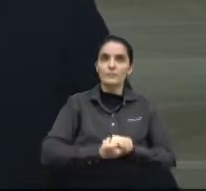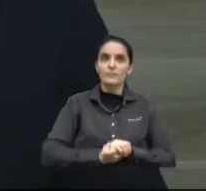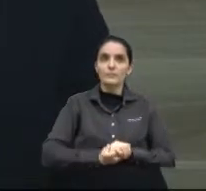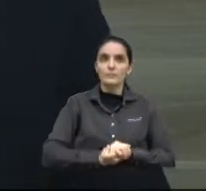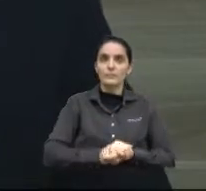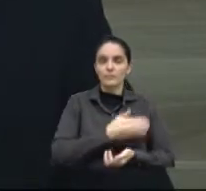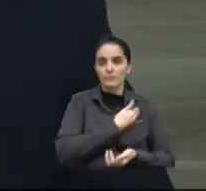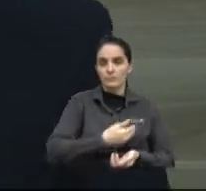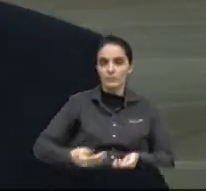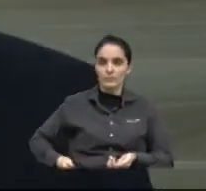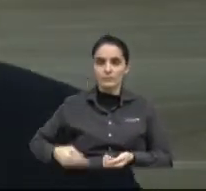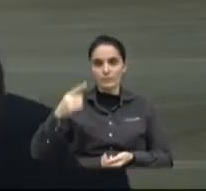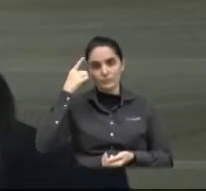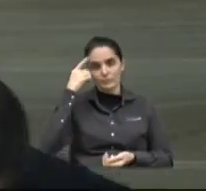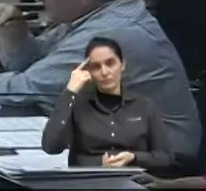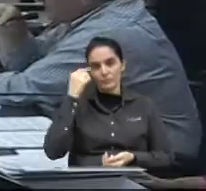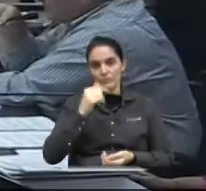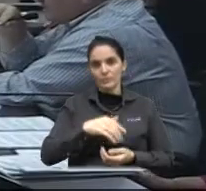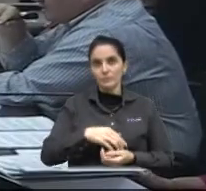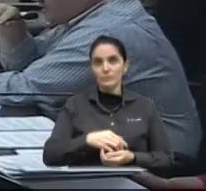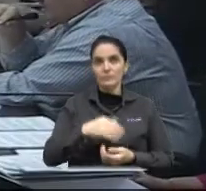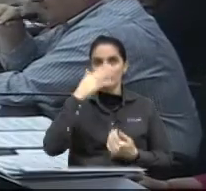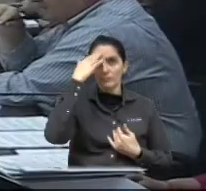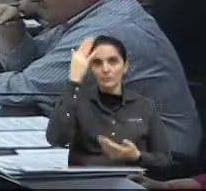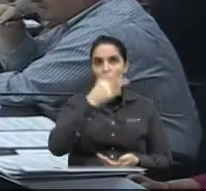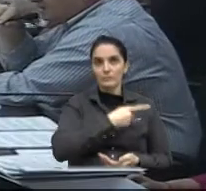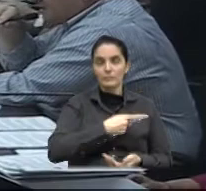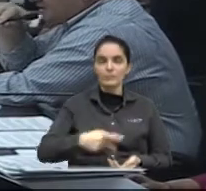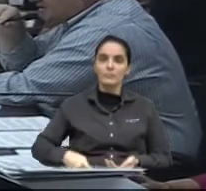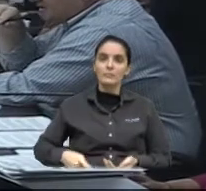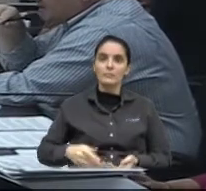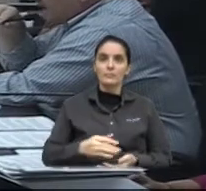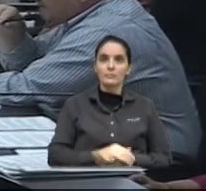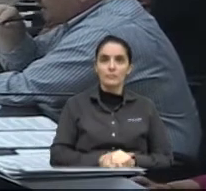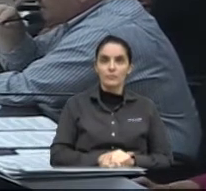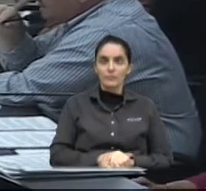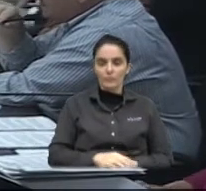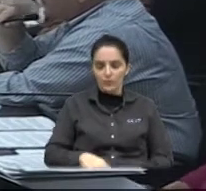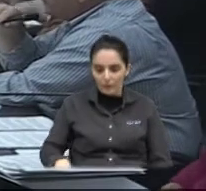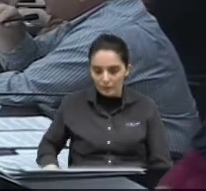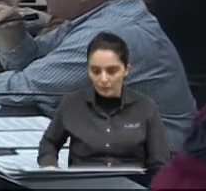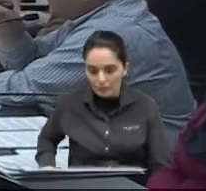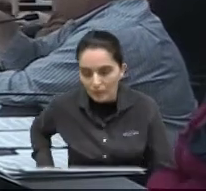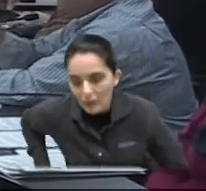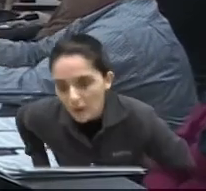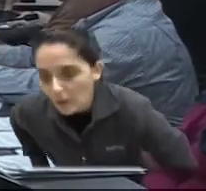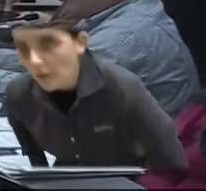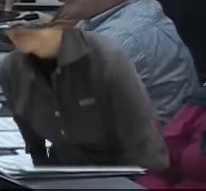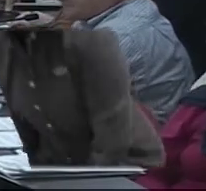repensar dessa decisão brigada do presidente com a palavra do levando jeová rafa